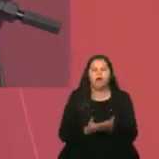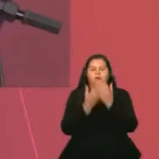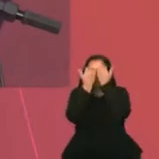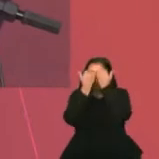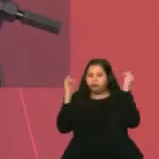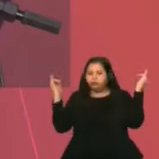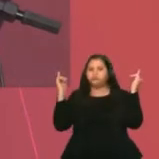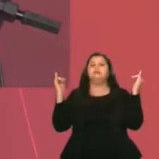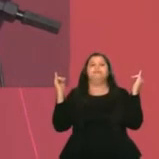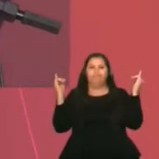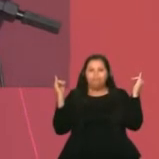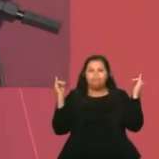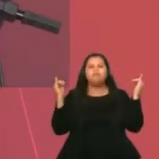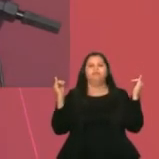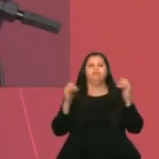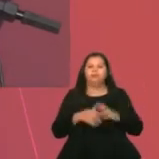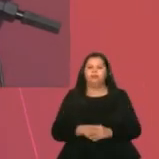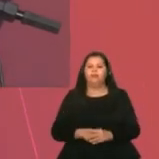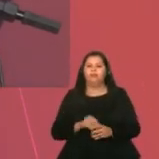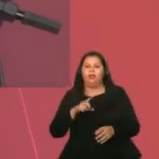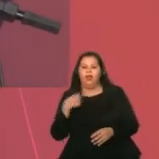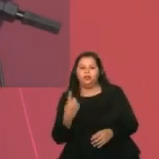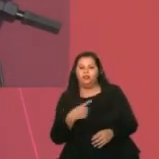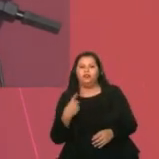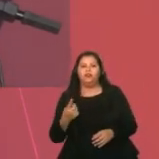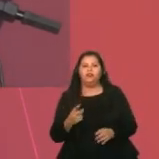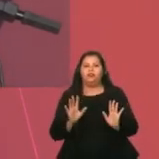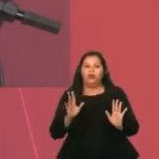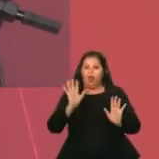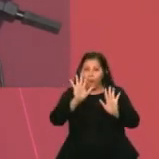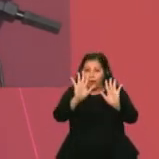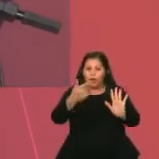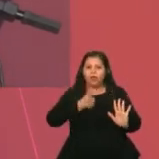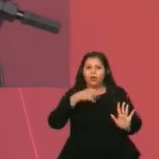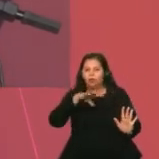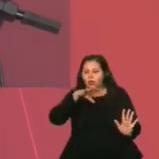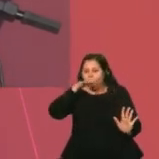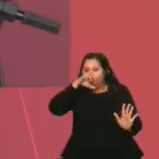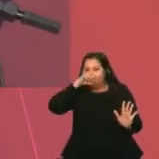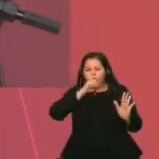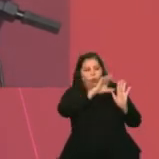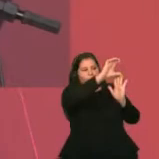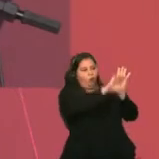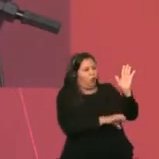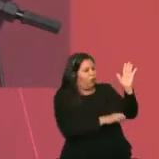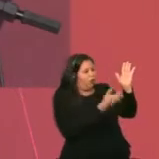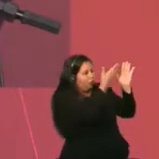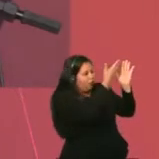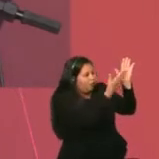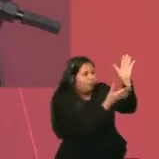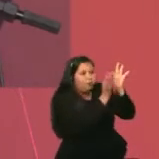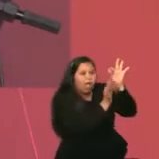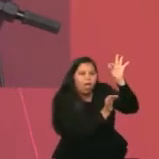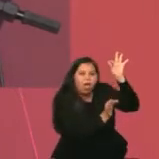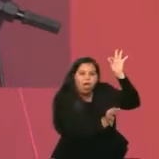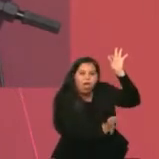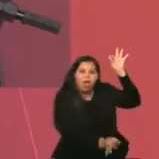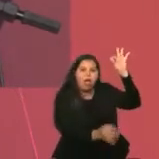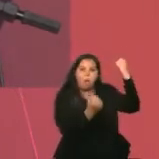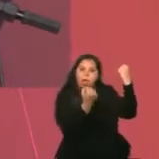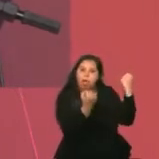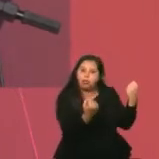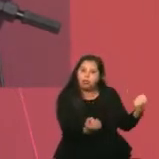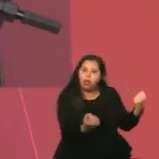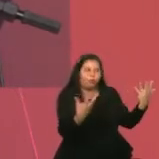pouquinho antes de tirar mais máscara para conseguir falar para tomar folha que deixar eu tomar o meu fôlego aqui porque o currículo é extenso é grandioso